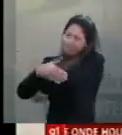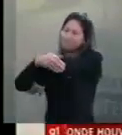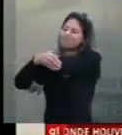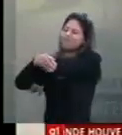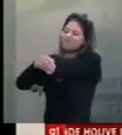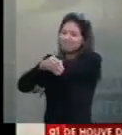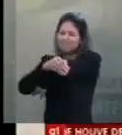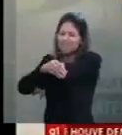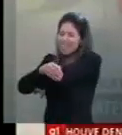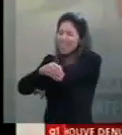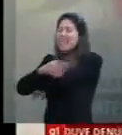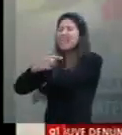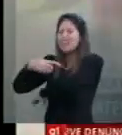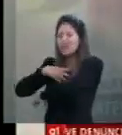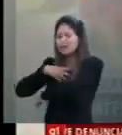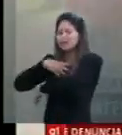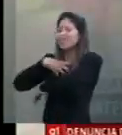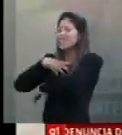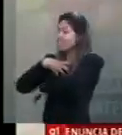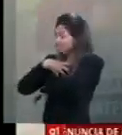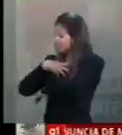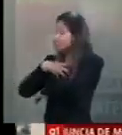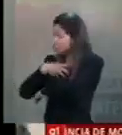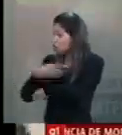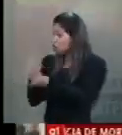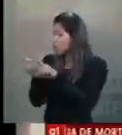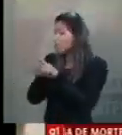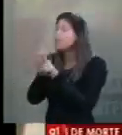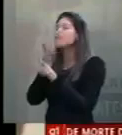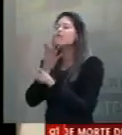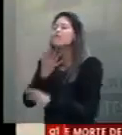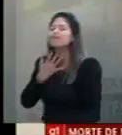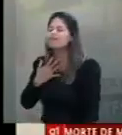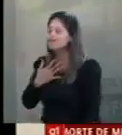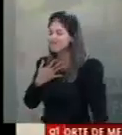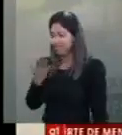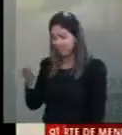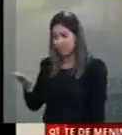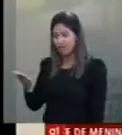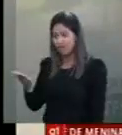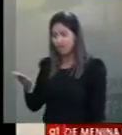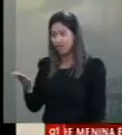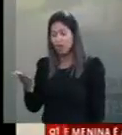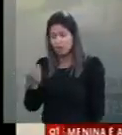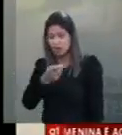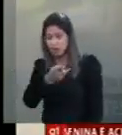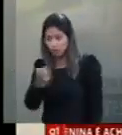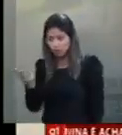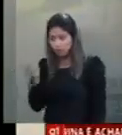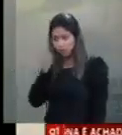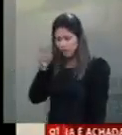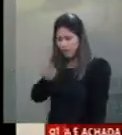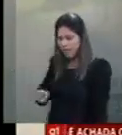e que eu sentia nela também esse desejo. Vocês vão ver um pouquinho da entrevista, como foi esse bate-papo com